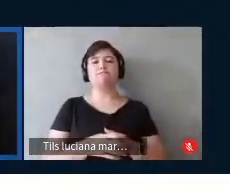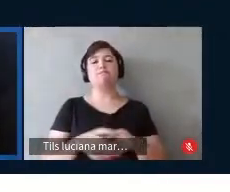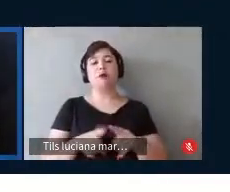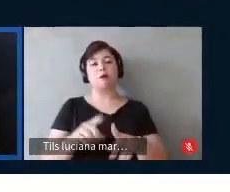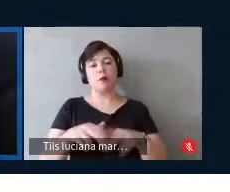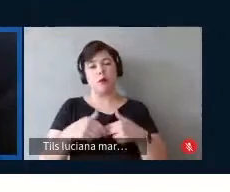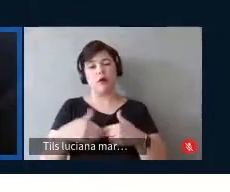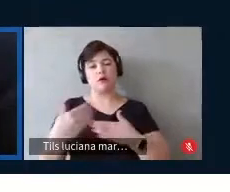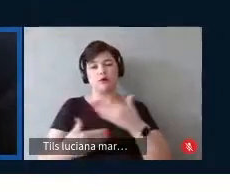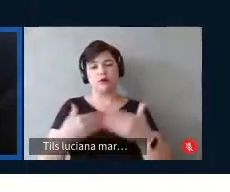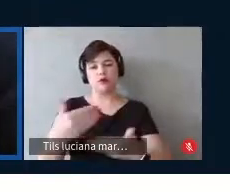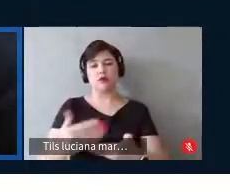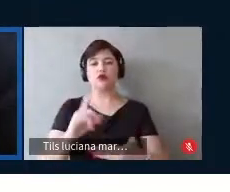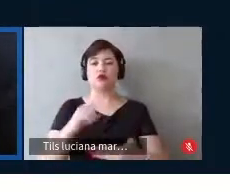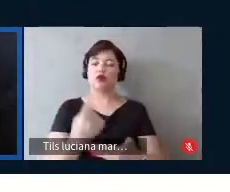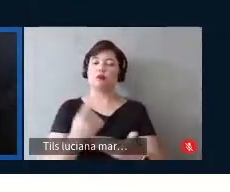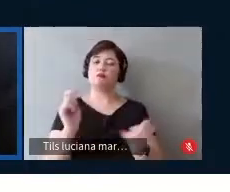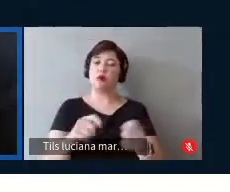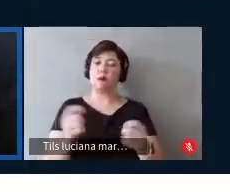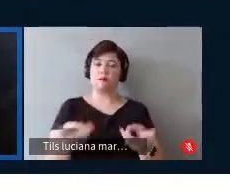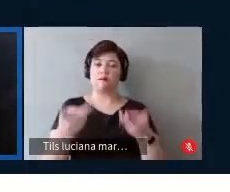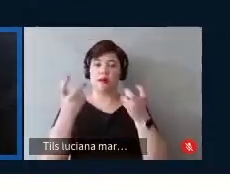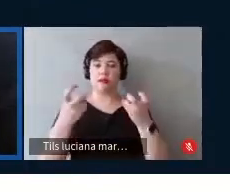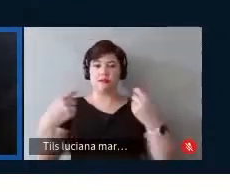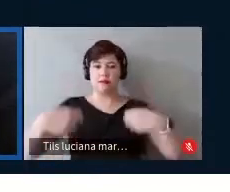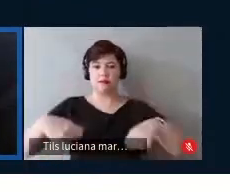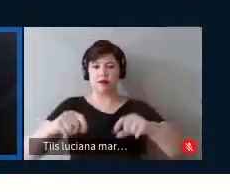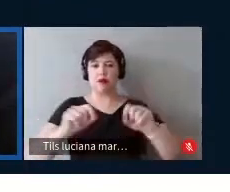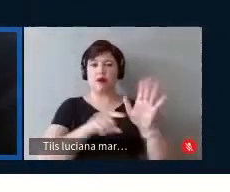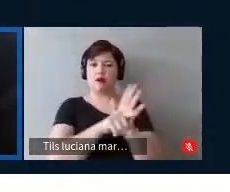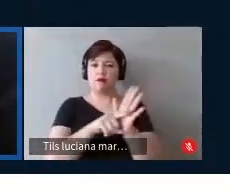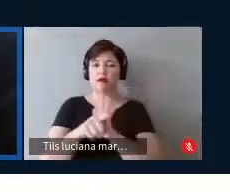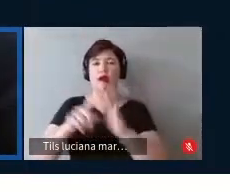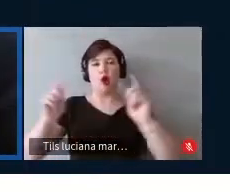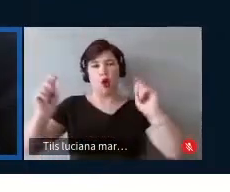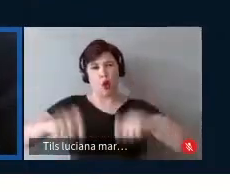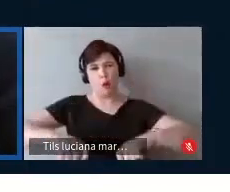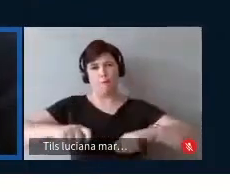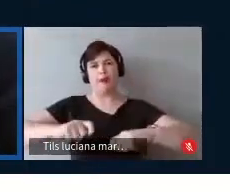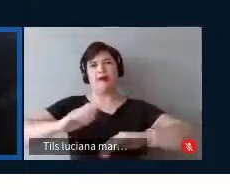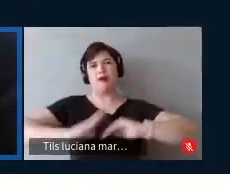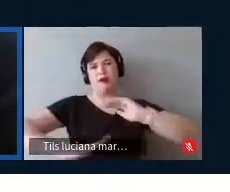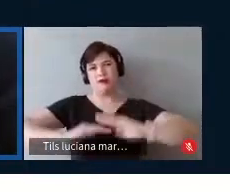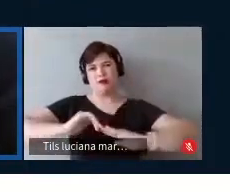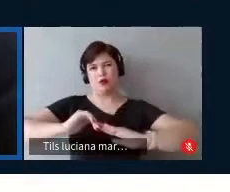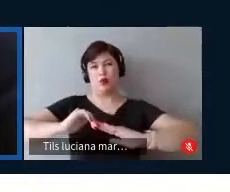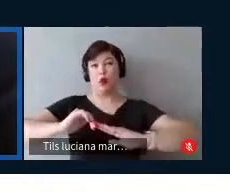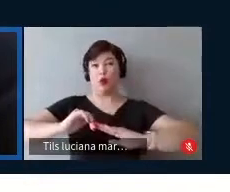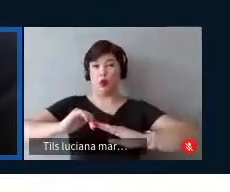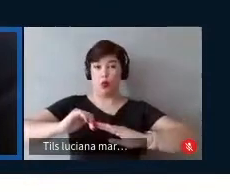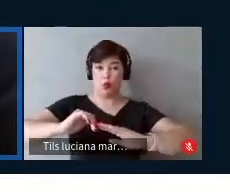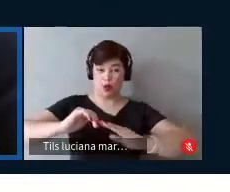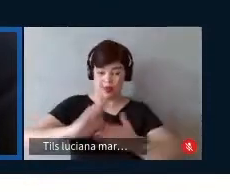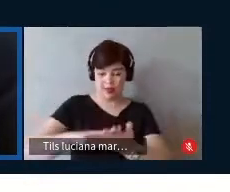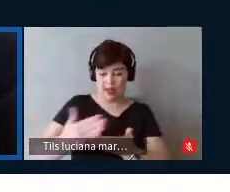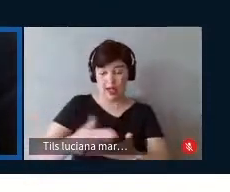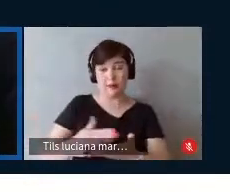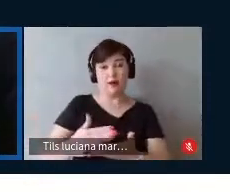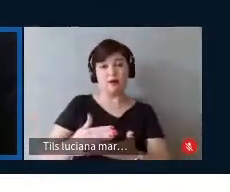gente pode perceber a necessidade, né? Que analisar a competência do intérprete possibilitou a